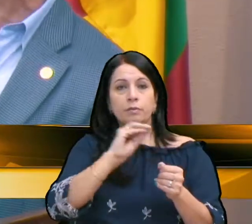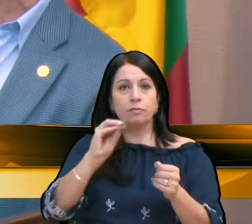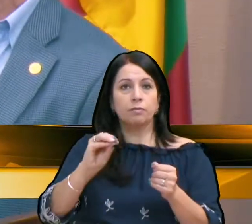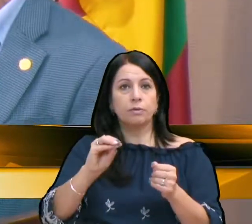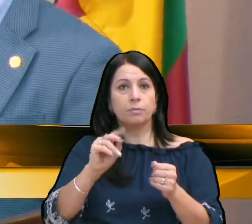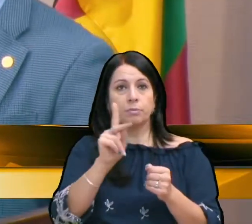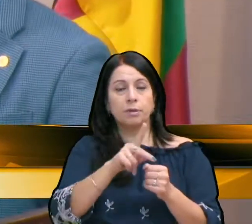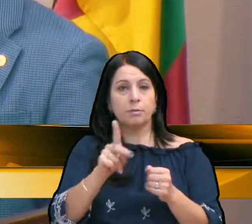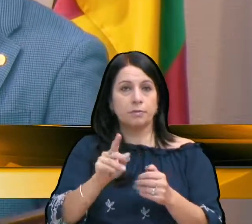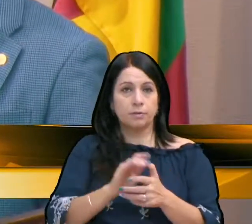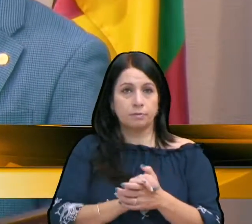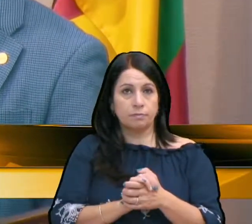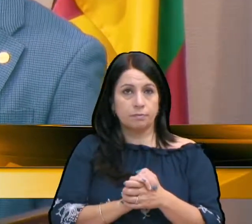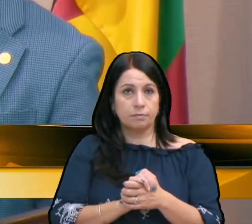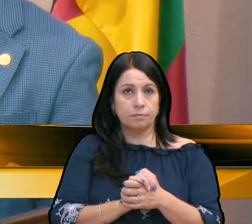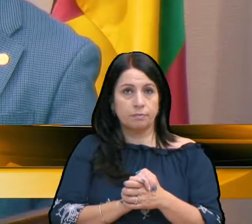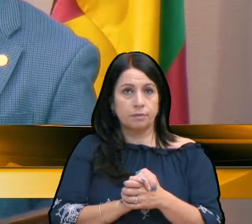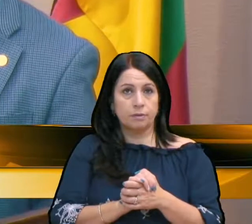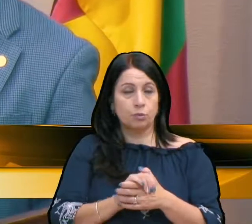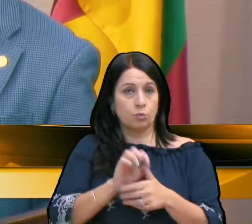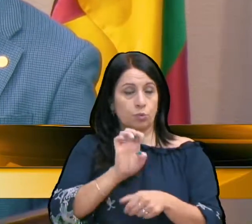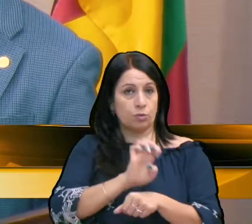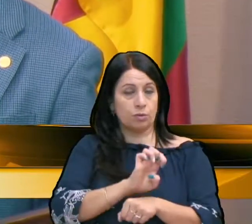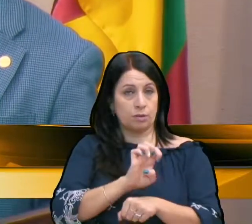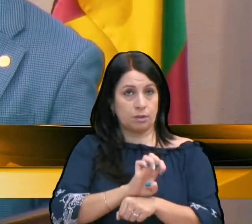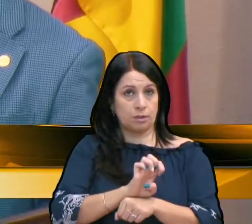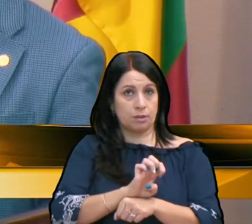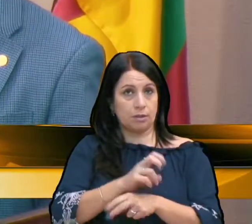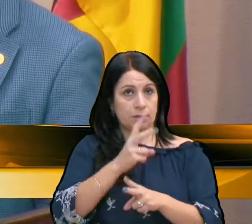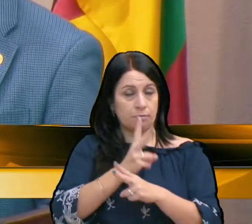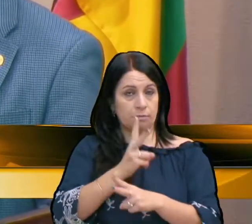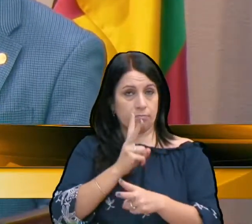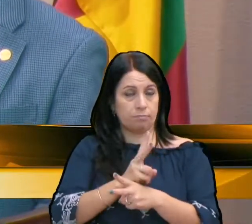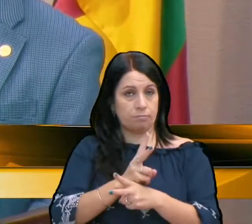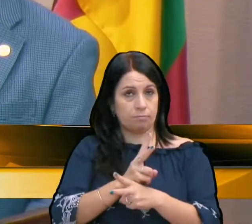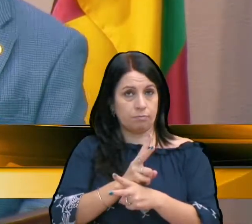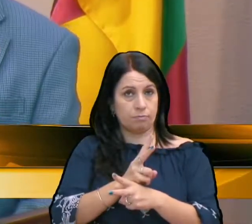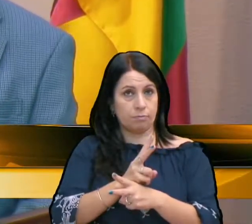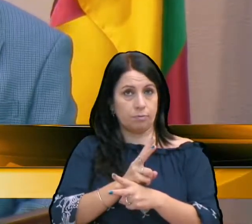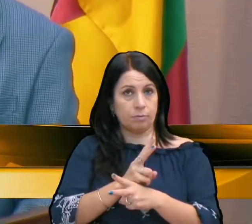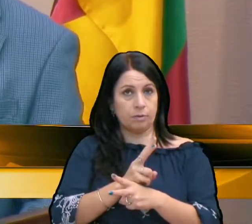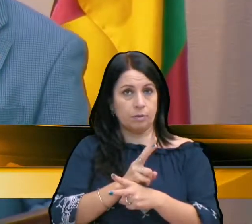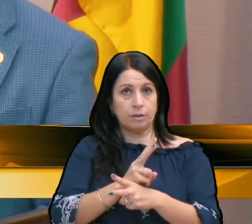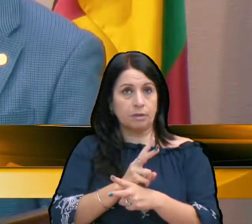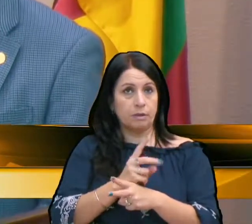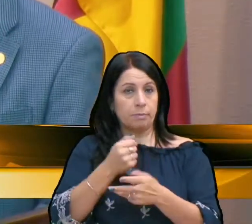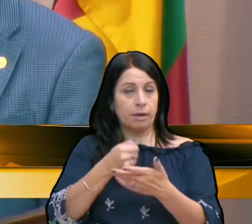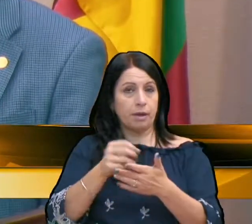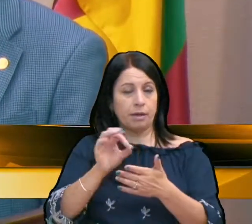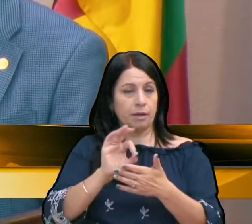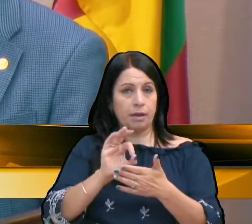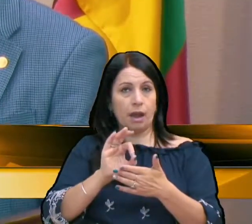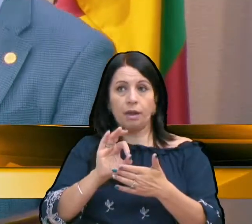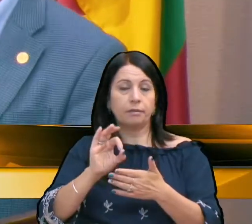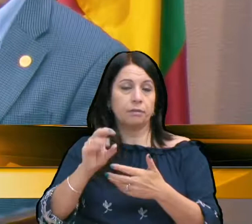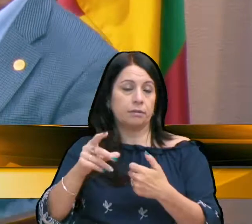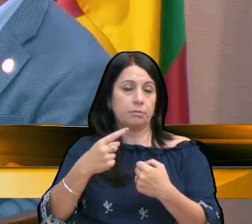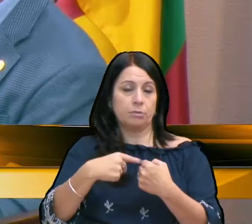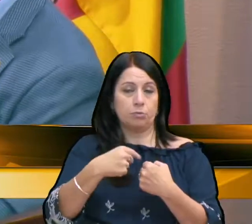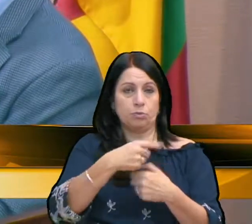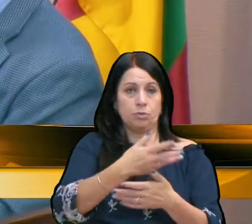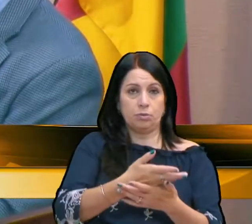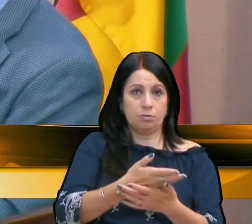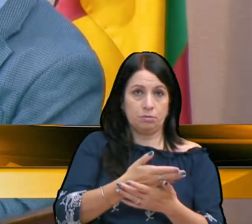ser professora. Só que o Estado cedeu professores sem ônus nenhum para o município.